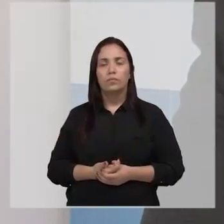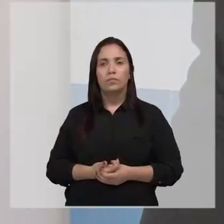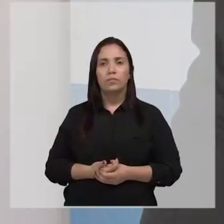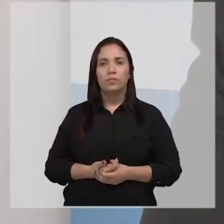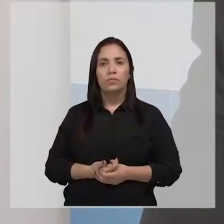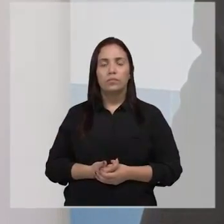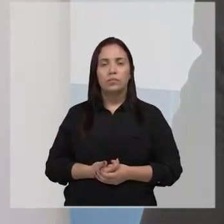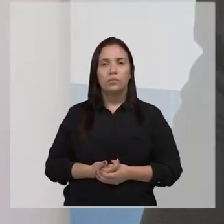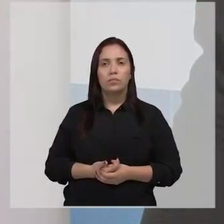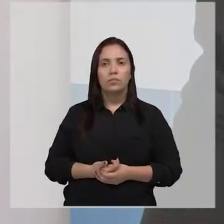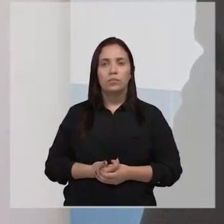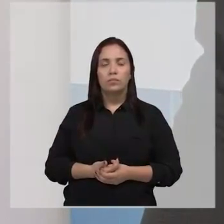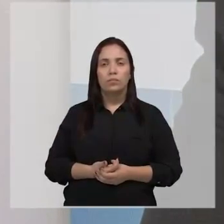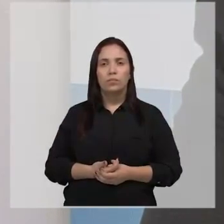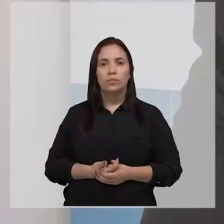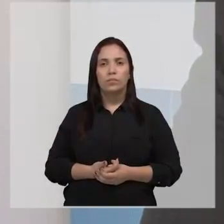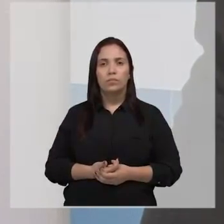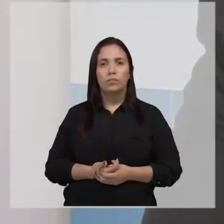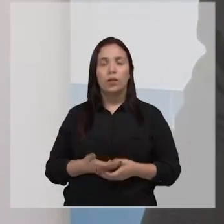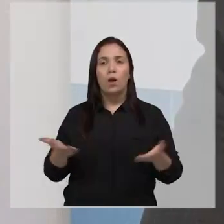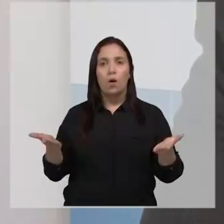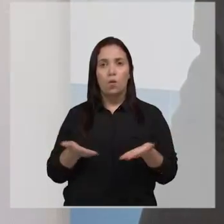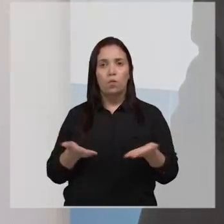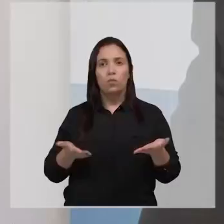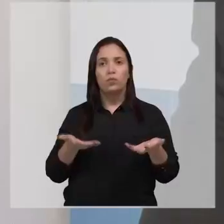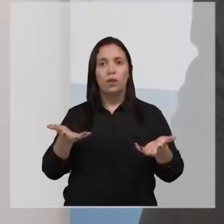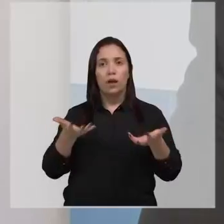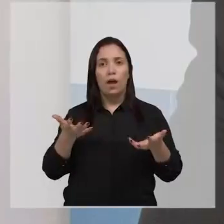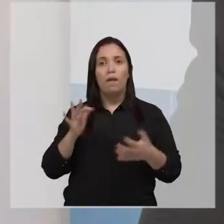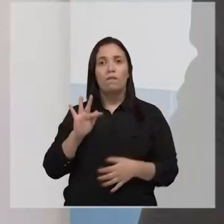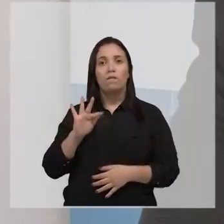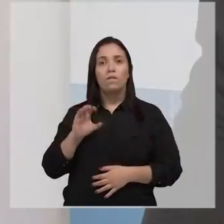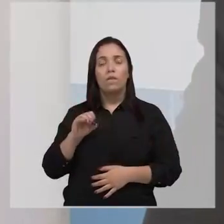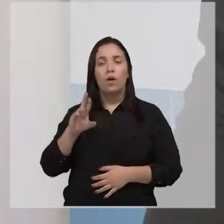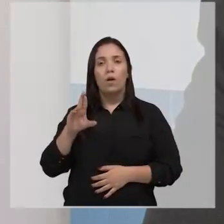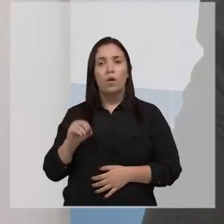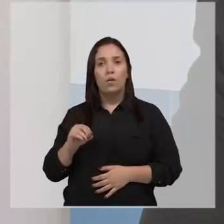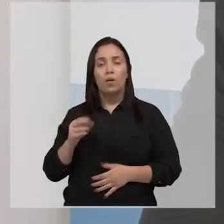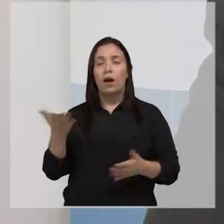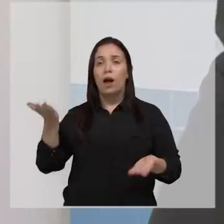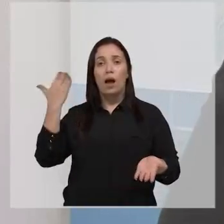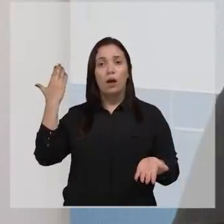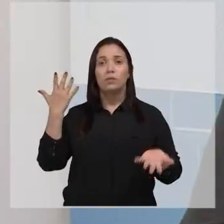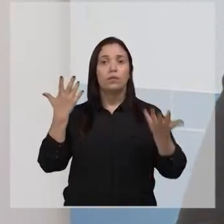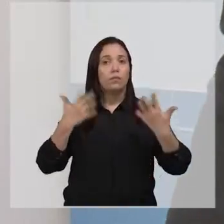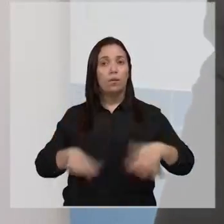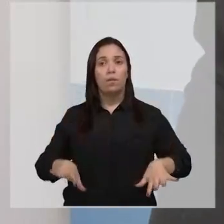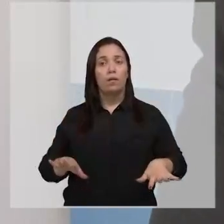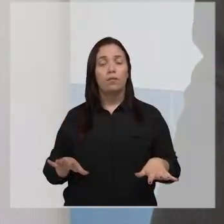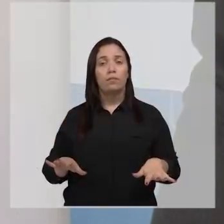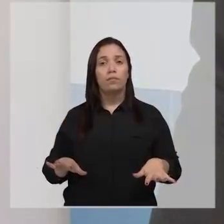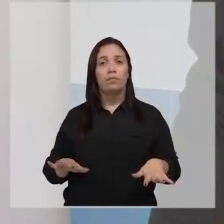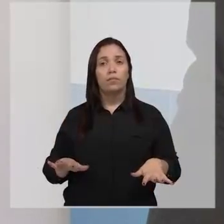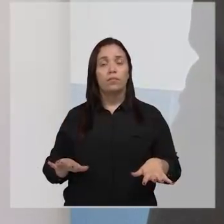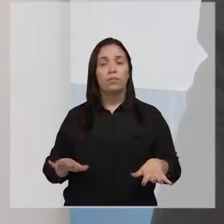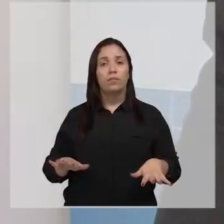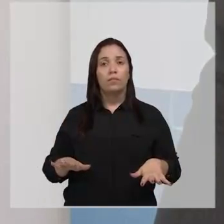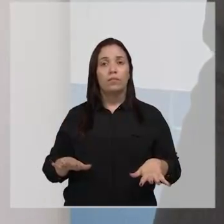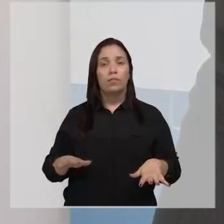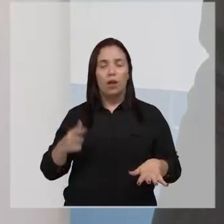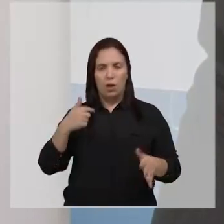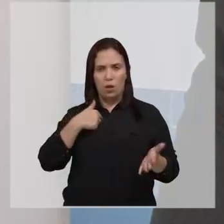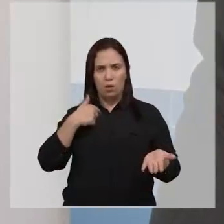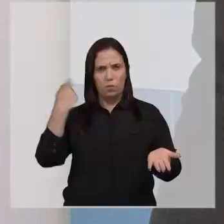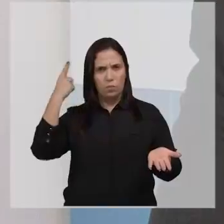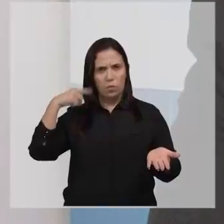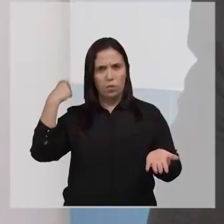Os que hoje querem fórum privilegiado, naquele tempo não queriam fórum privilegiado. Tá doido, Castilho? Tô não.